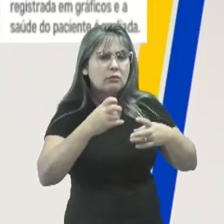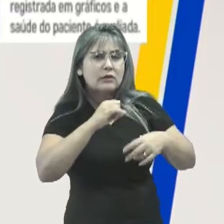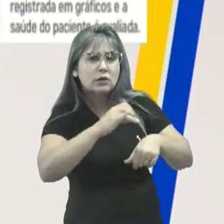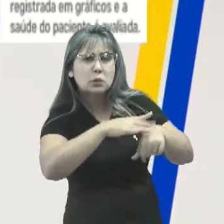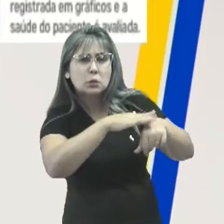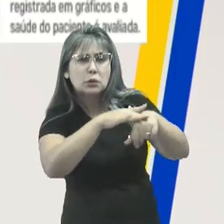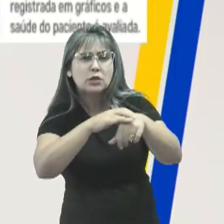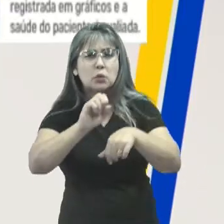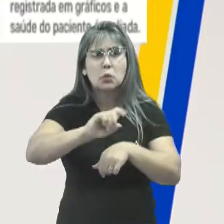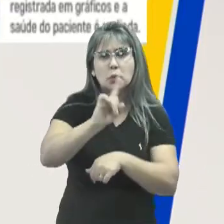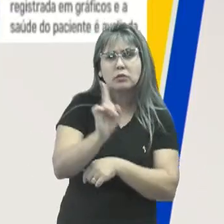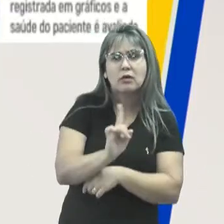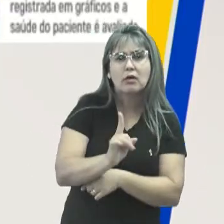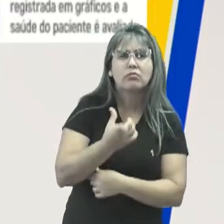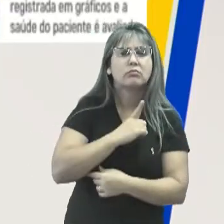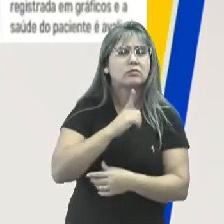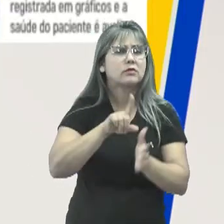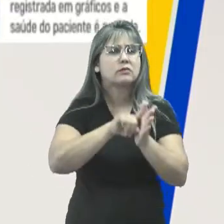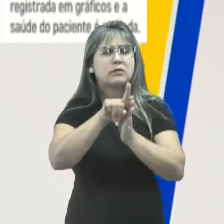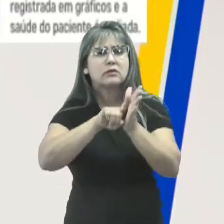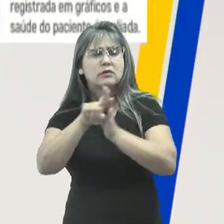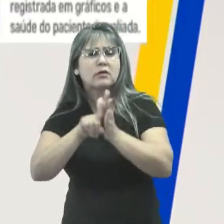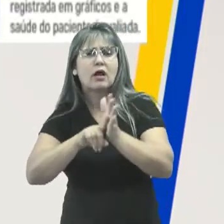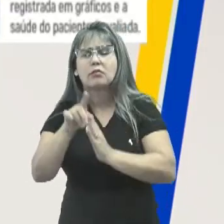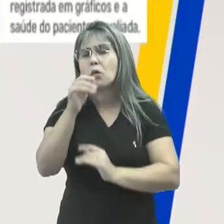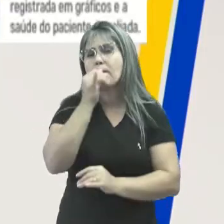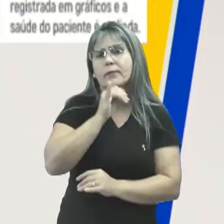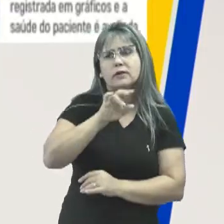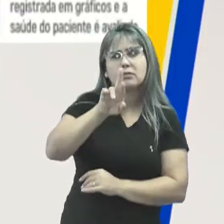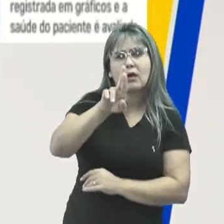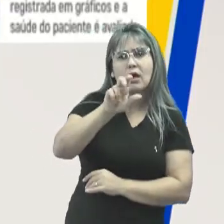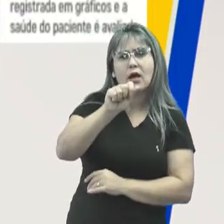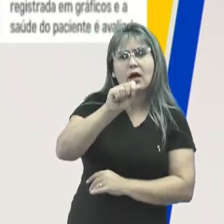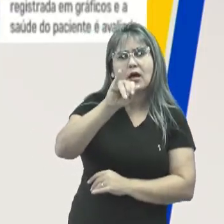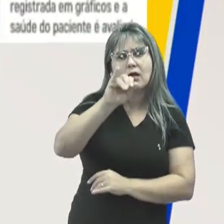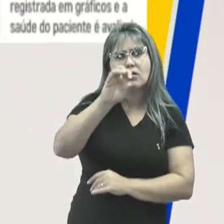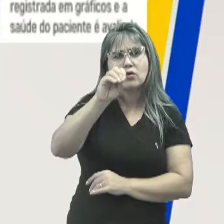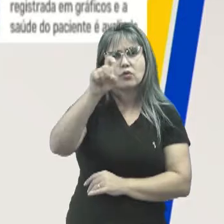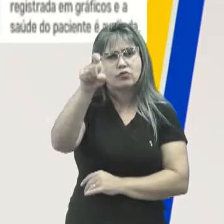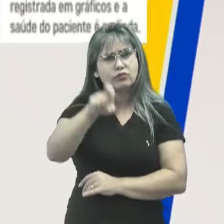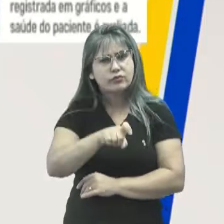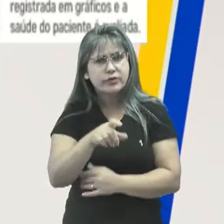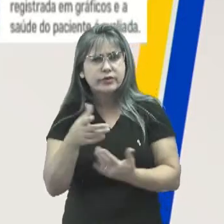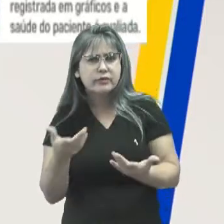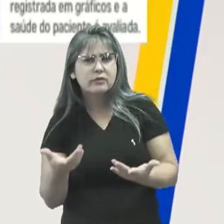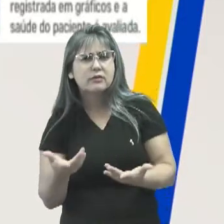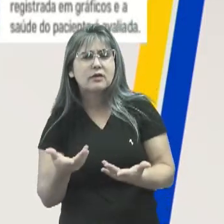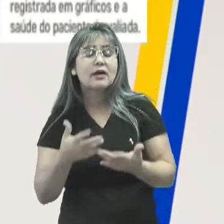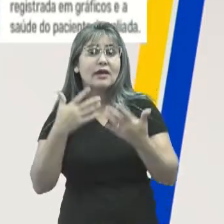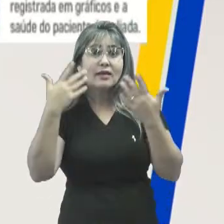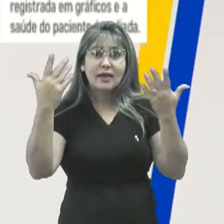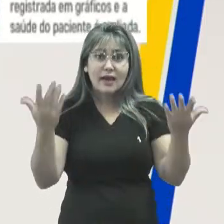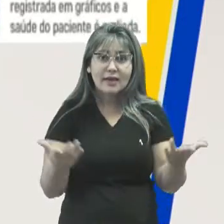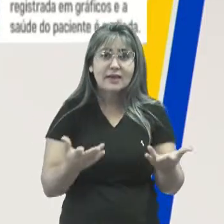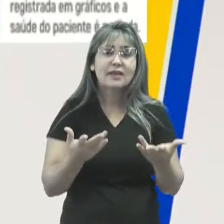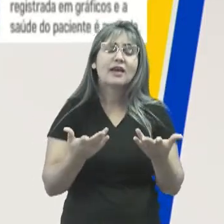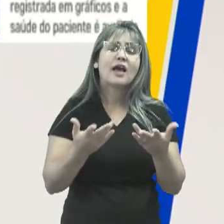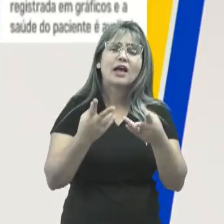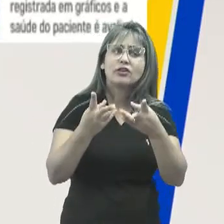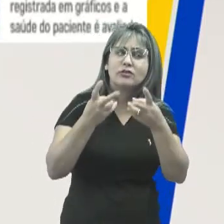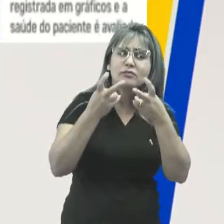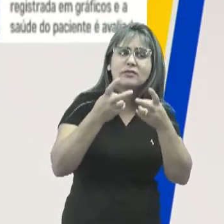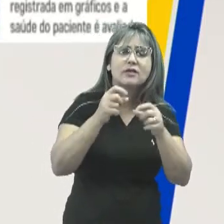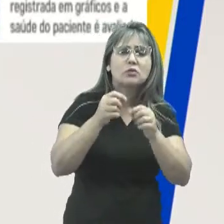que um dos grandes problemas que aconteceu durante essa pandemia foi justamente os resultados, muitas